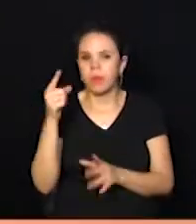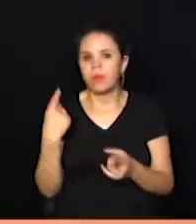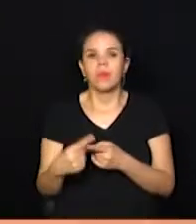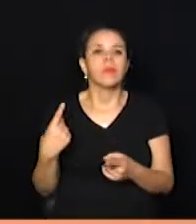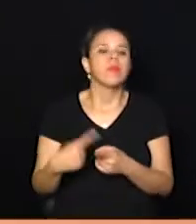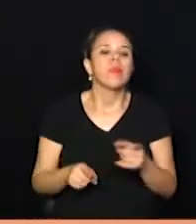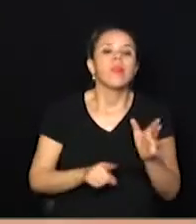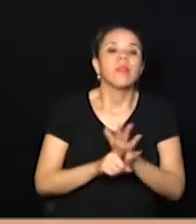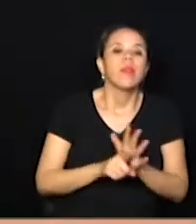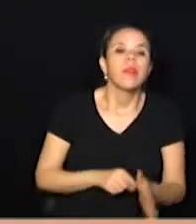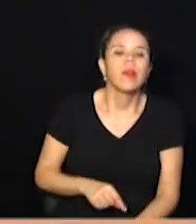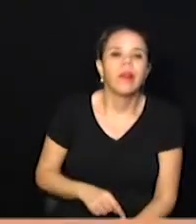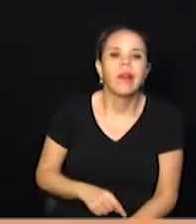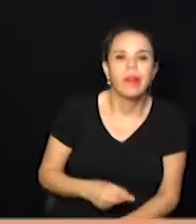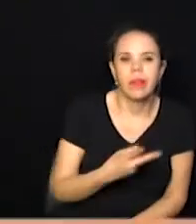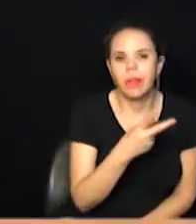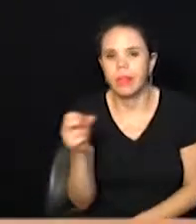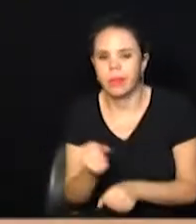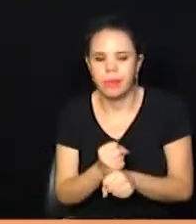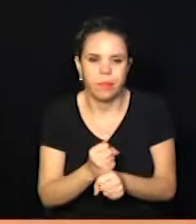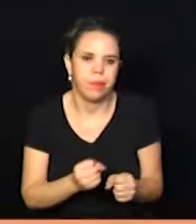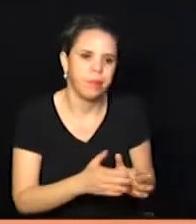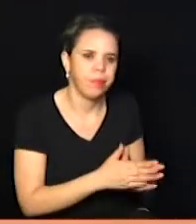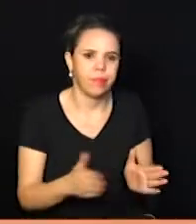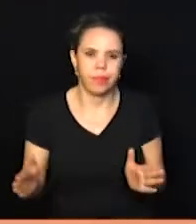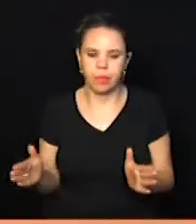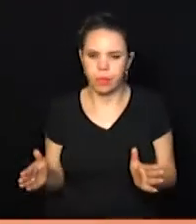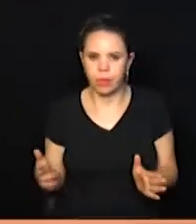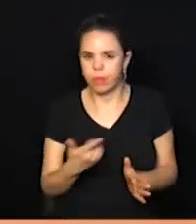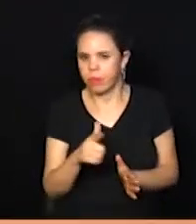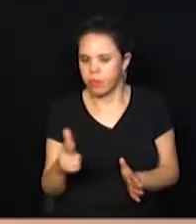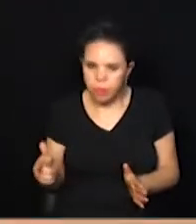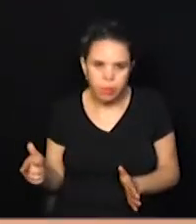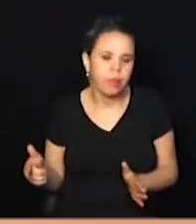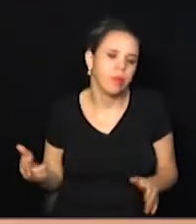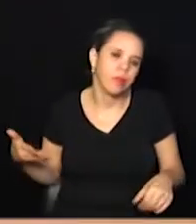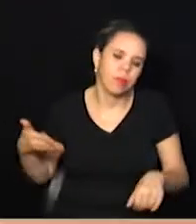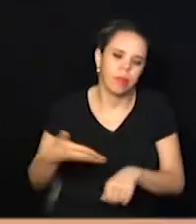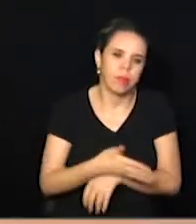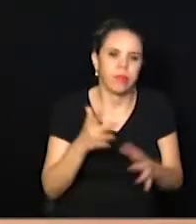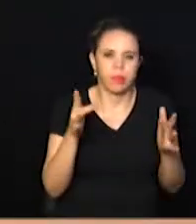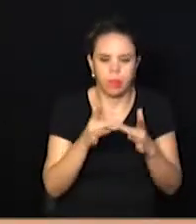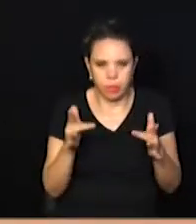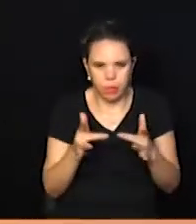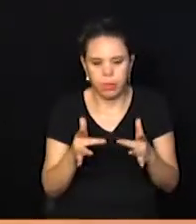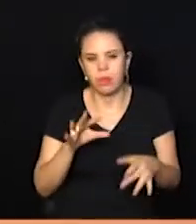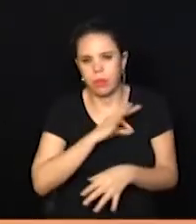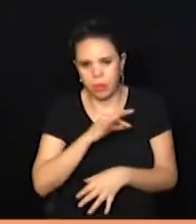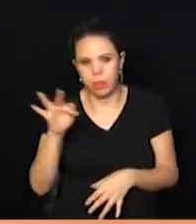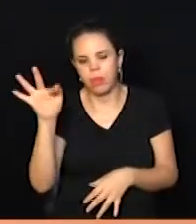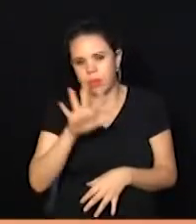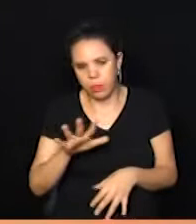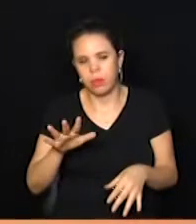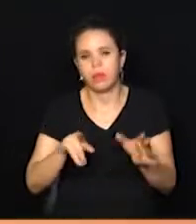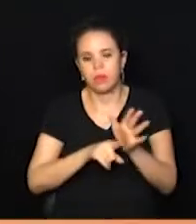as investigações durante 20 anos, sem a interferência direta da Polícia Federal, como foi pedido